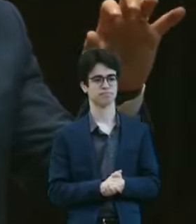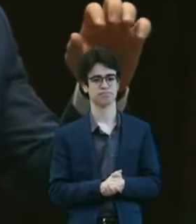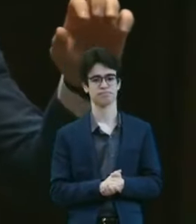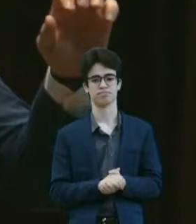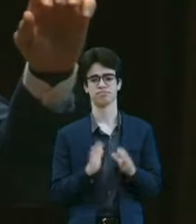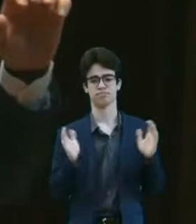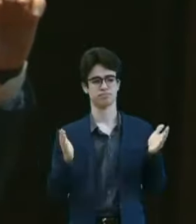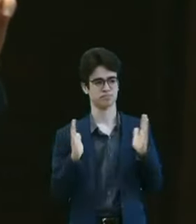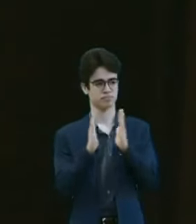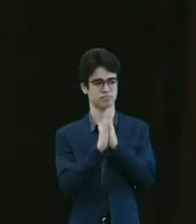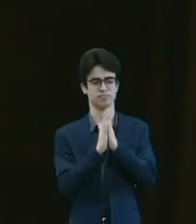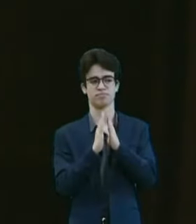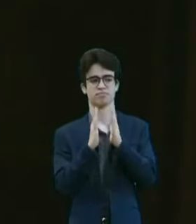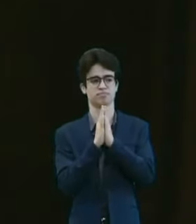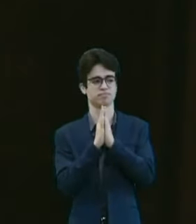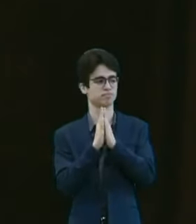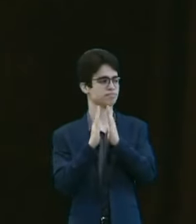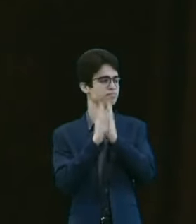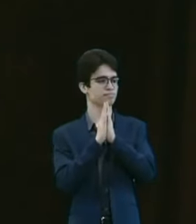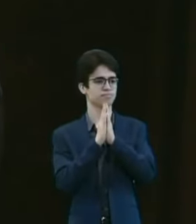Fecha seus olhos.